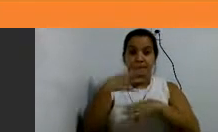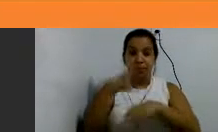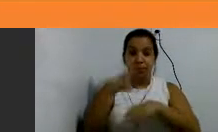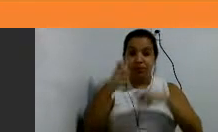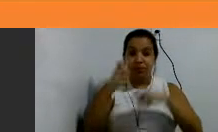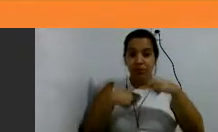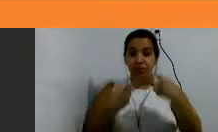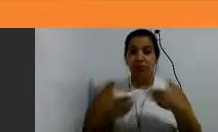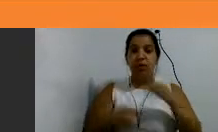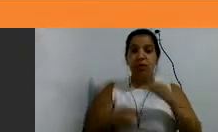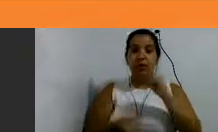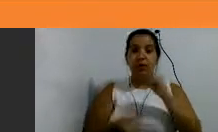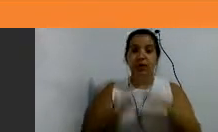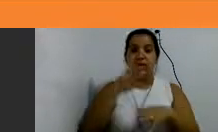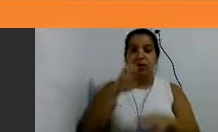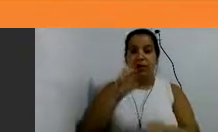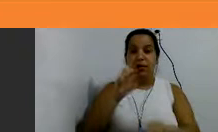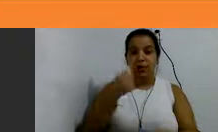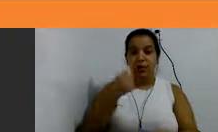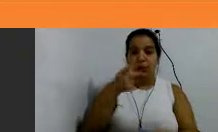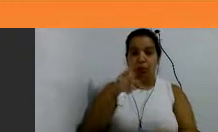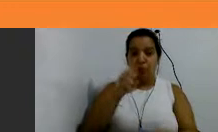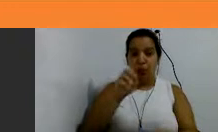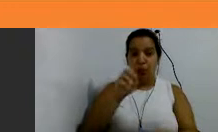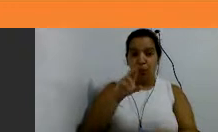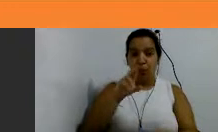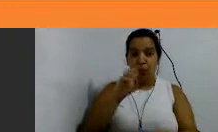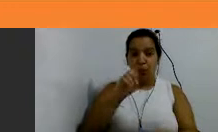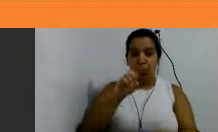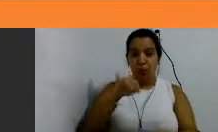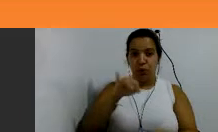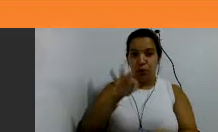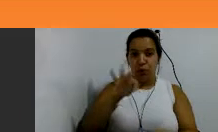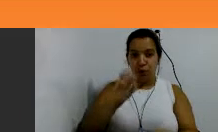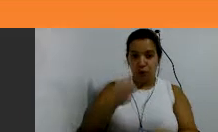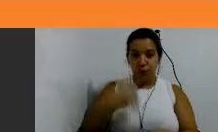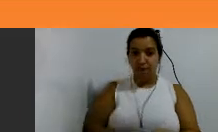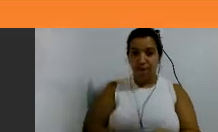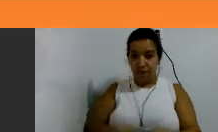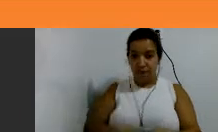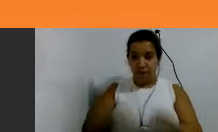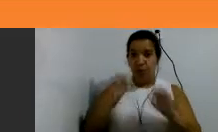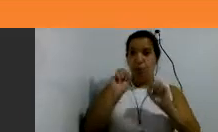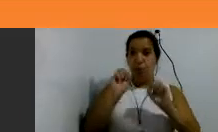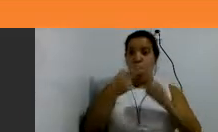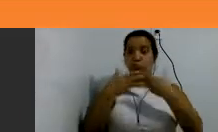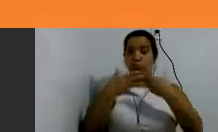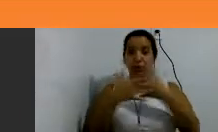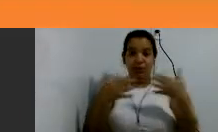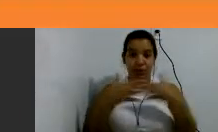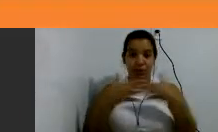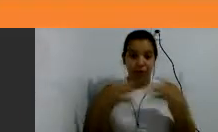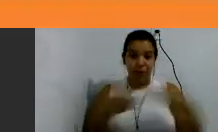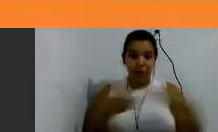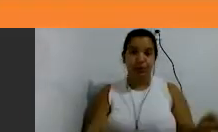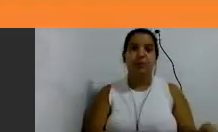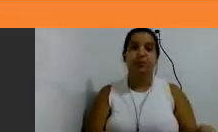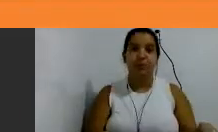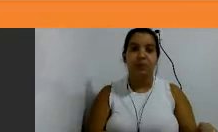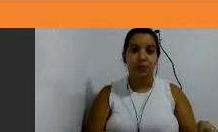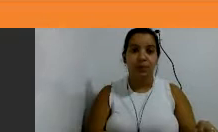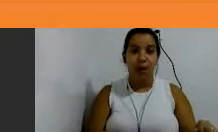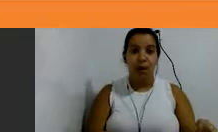forma esporozoítos lá nas fezes ou então nos tecidos. Então, para a gente